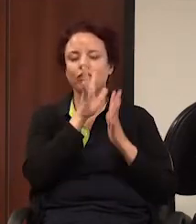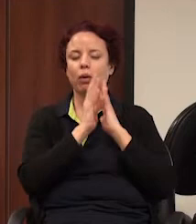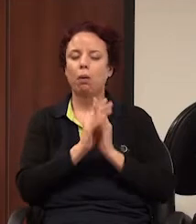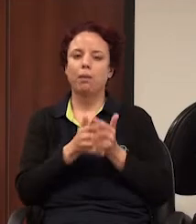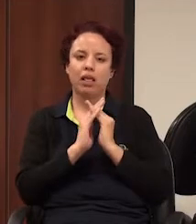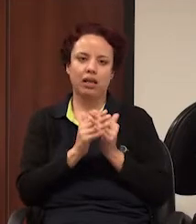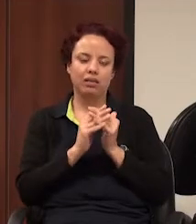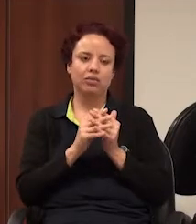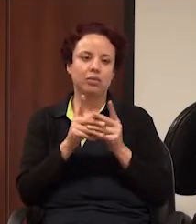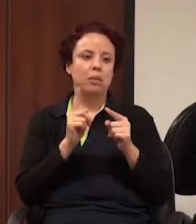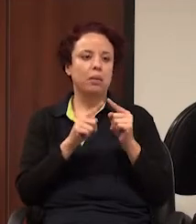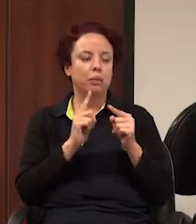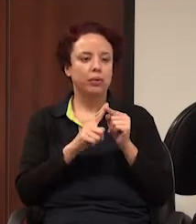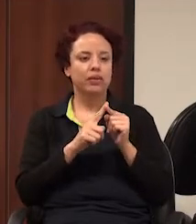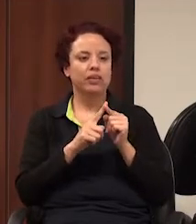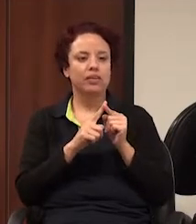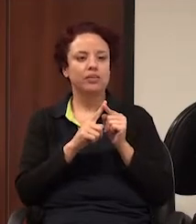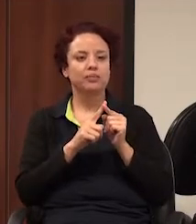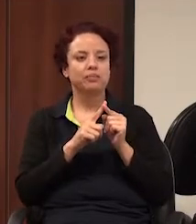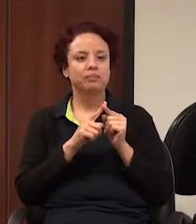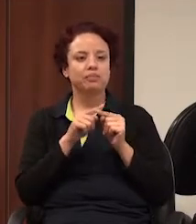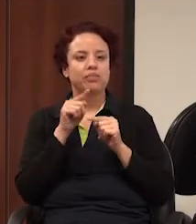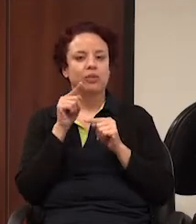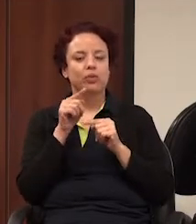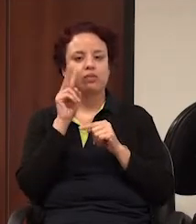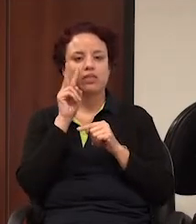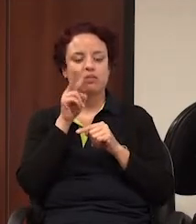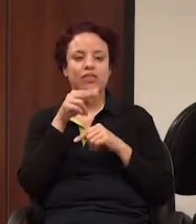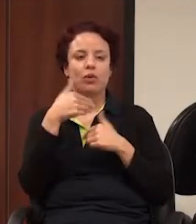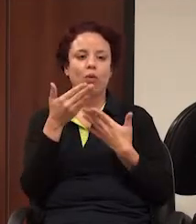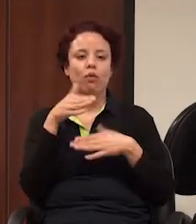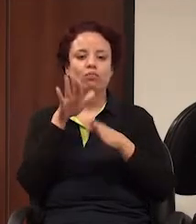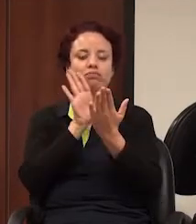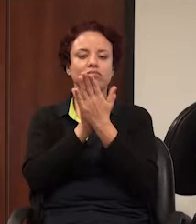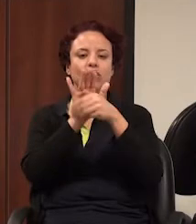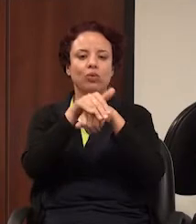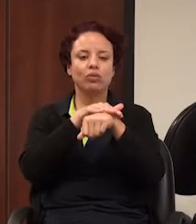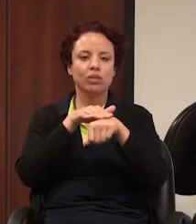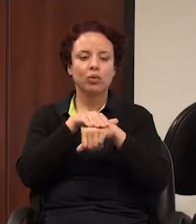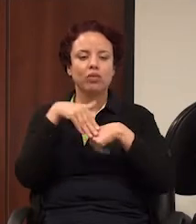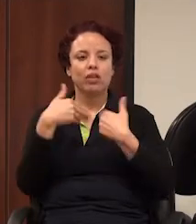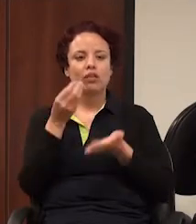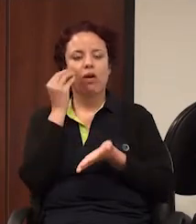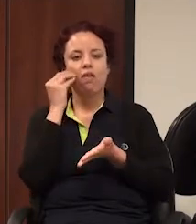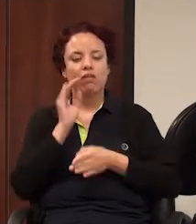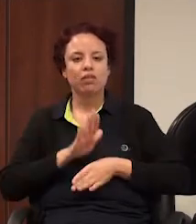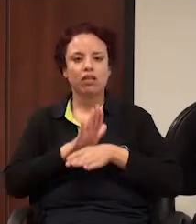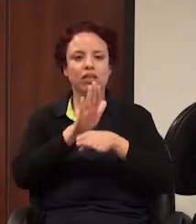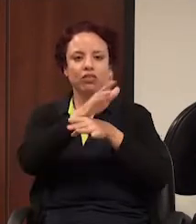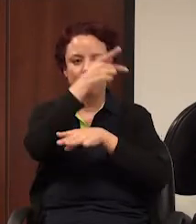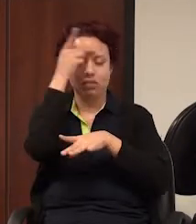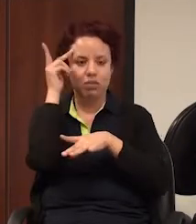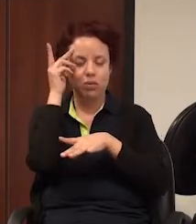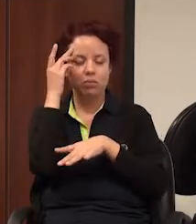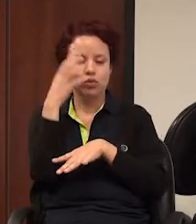porque você, né, quando vai se deparar, ou quando vai conversar, quando vai, né, prestar um auxílio a uma pessoa com